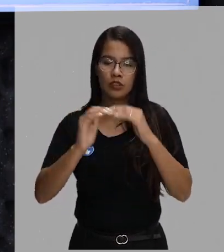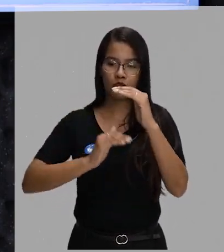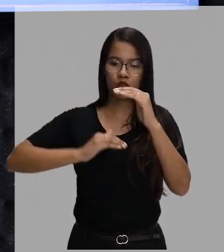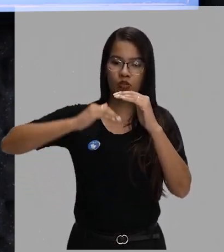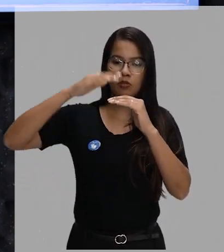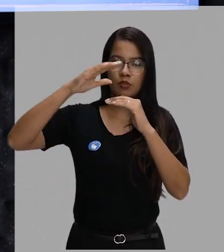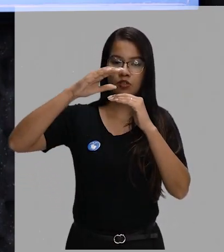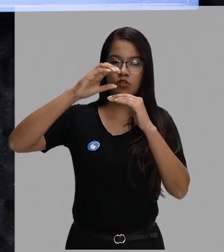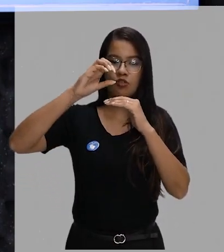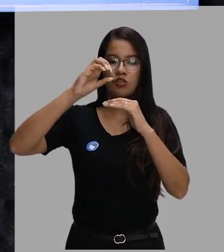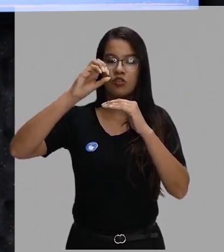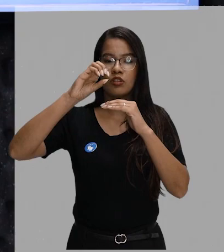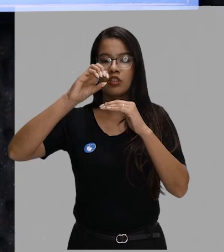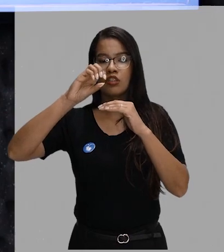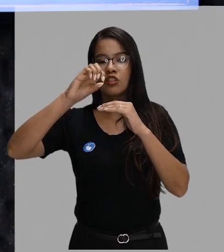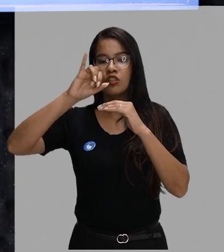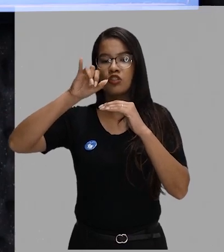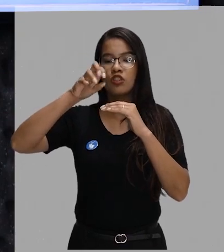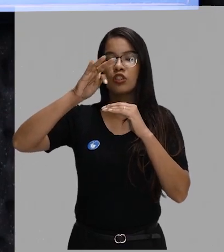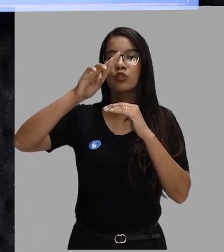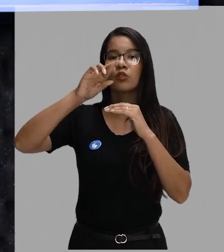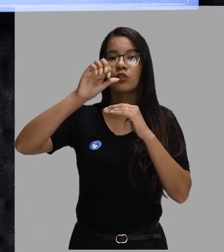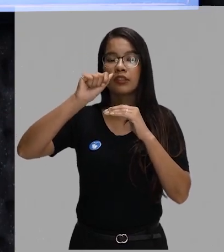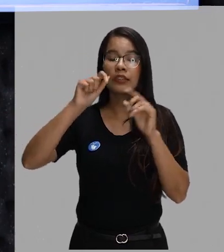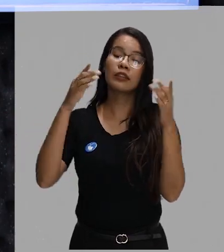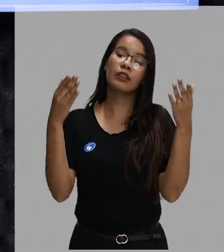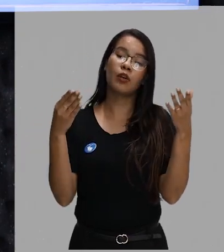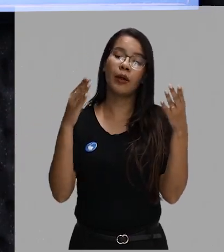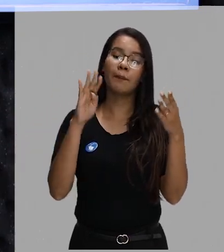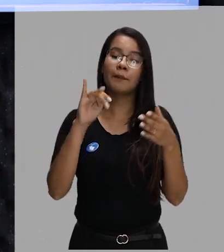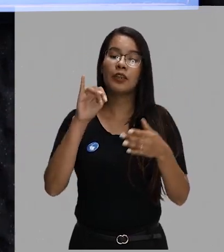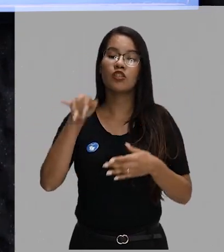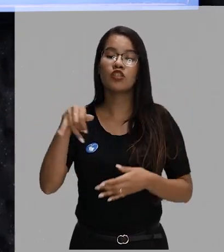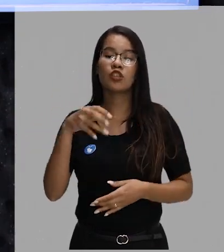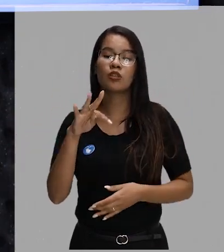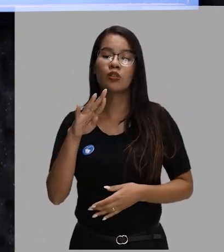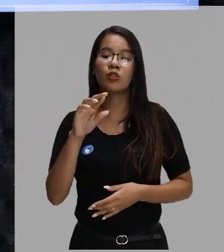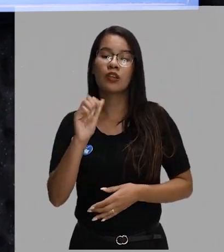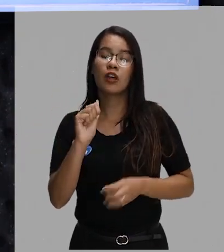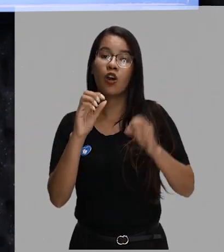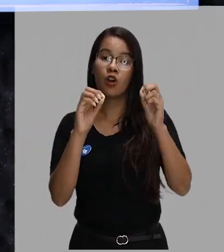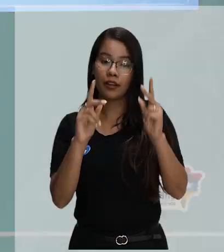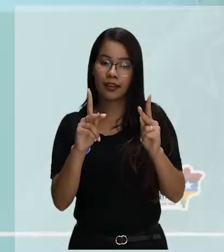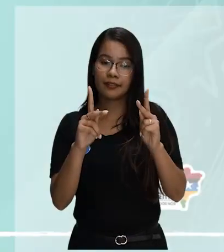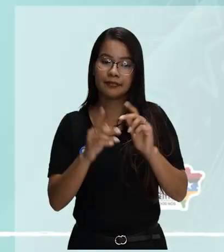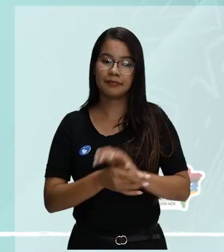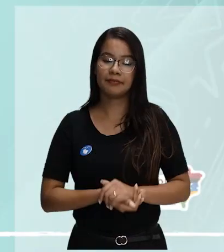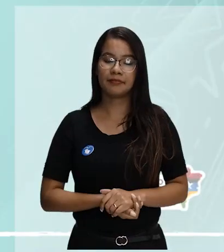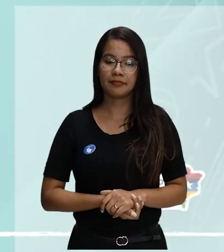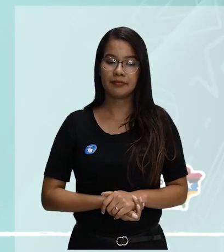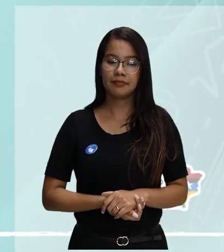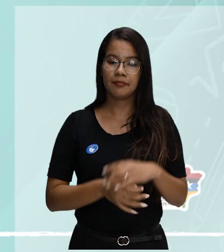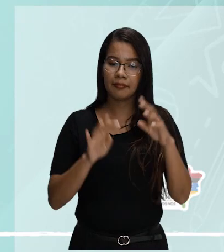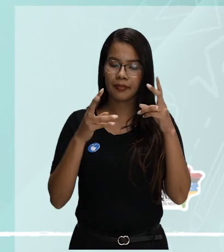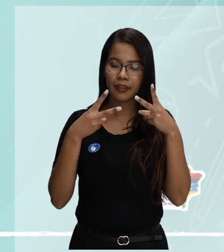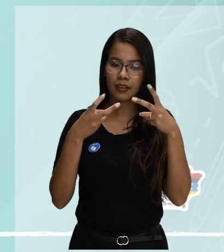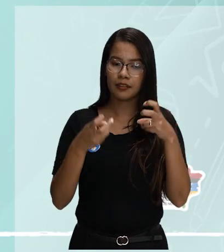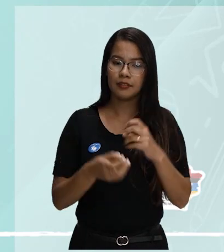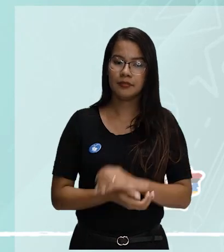sobrejetora. Portanto, ela é uma função bijetora. Ok? Olha aqui